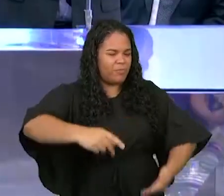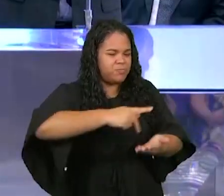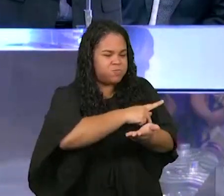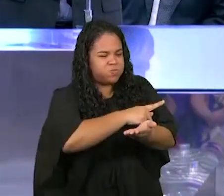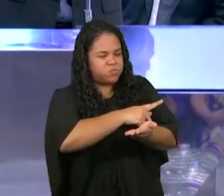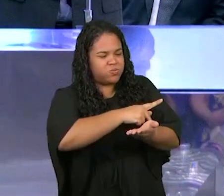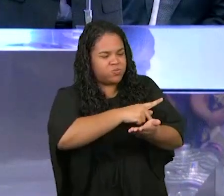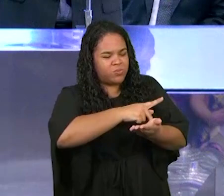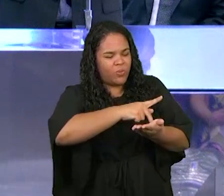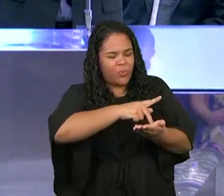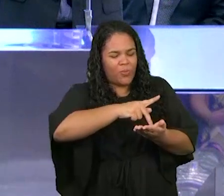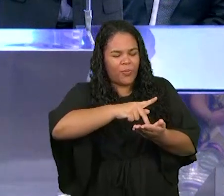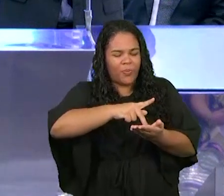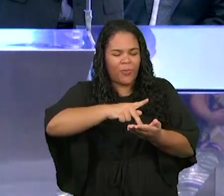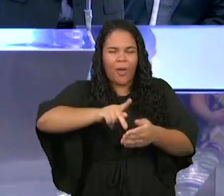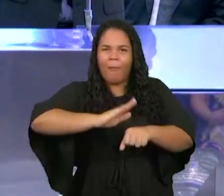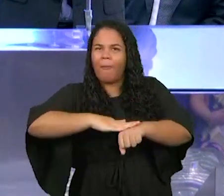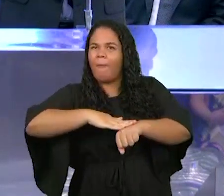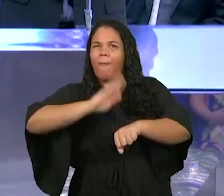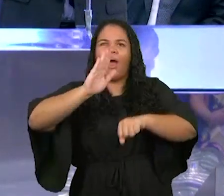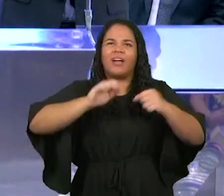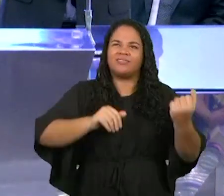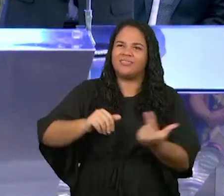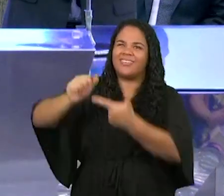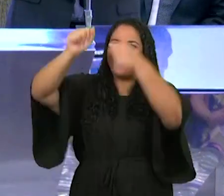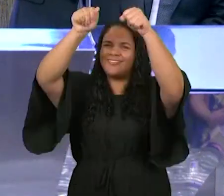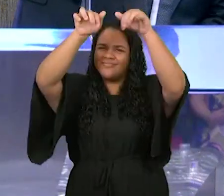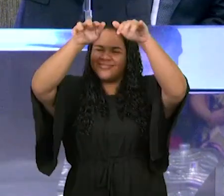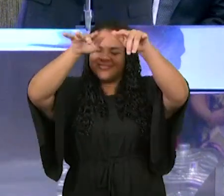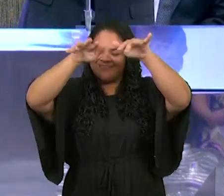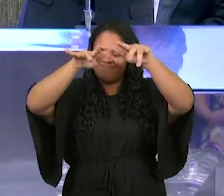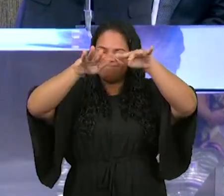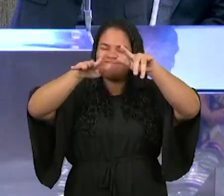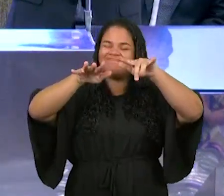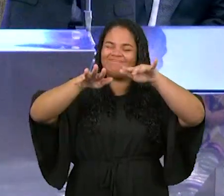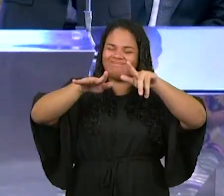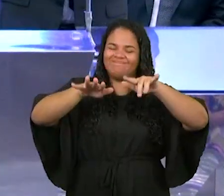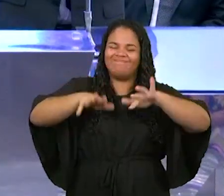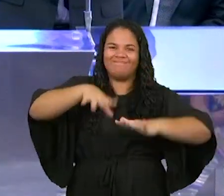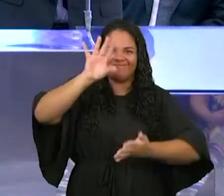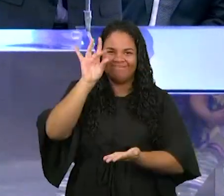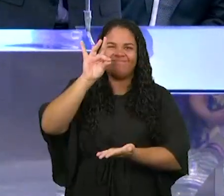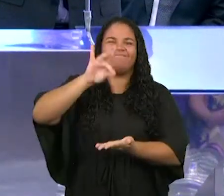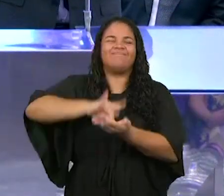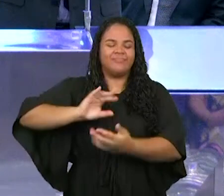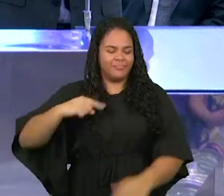Senhor, alvo mais que a neve,